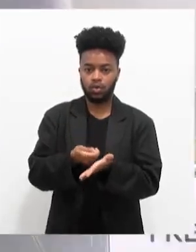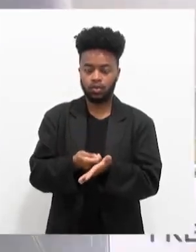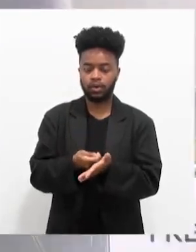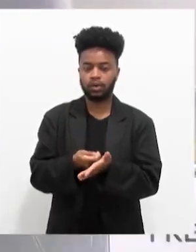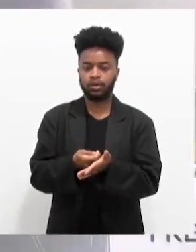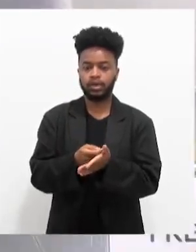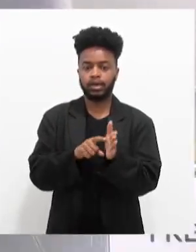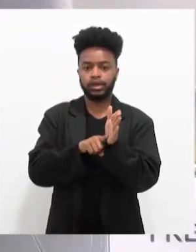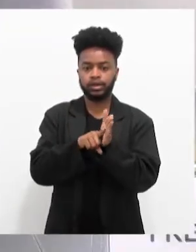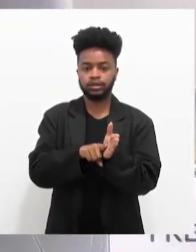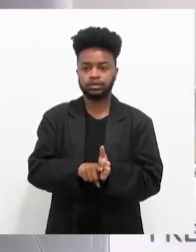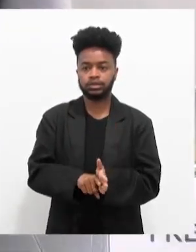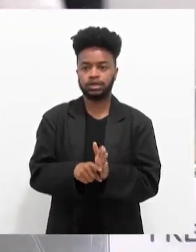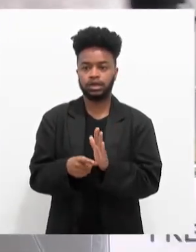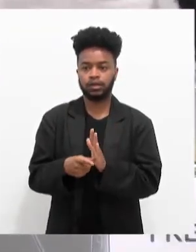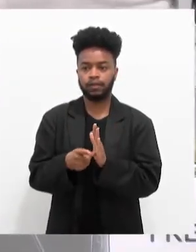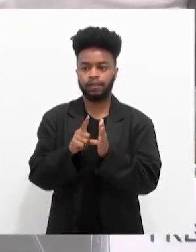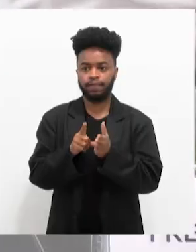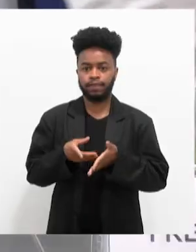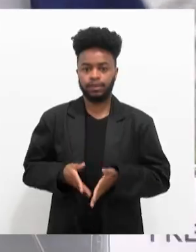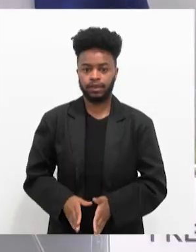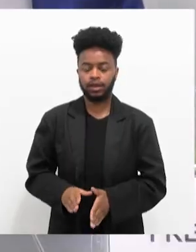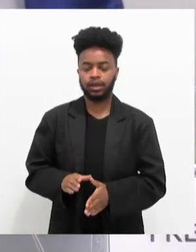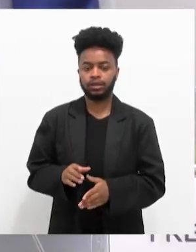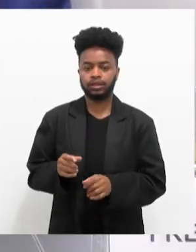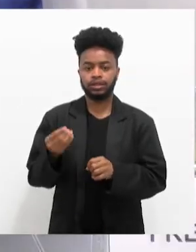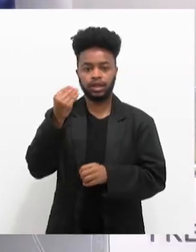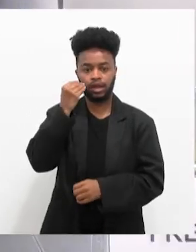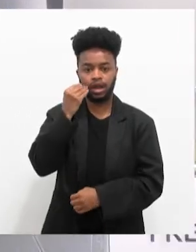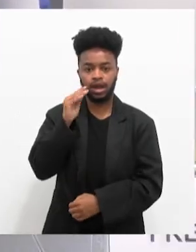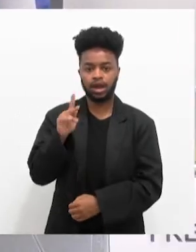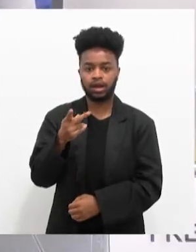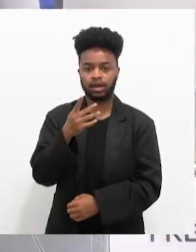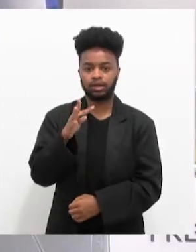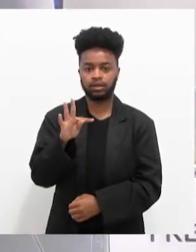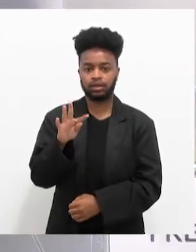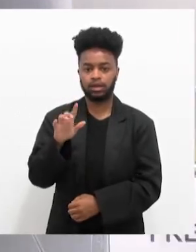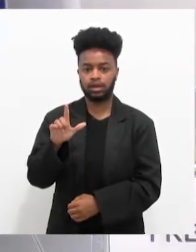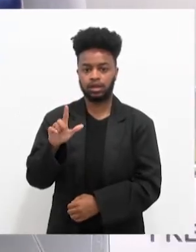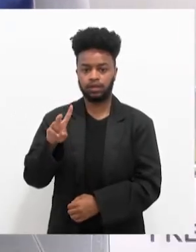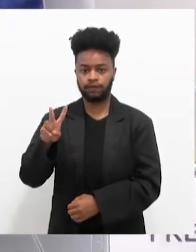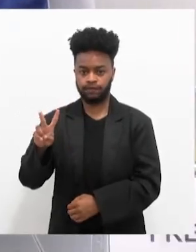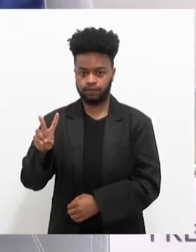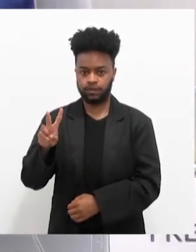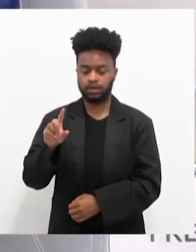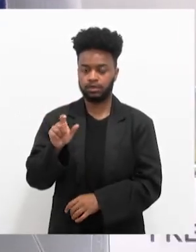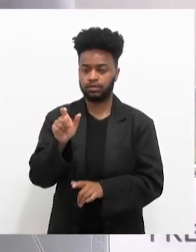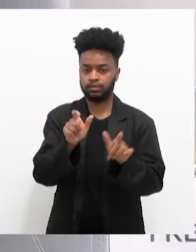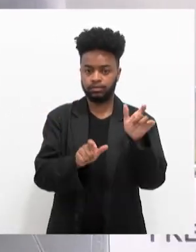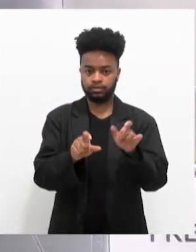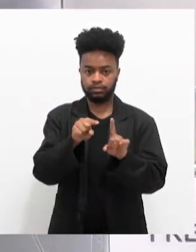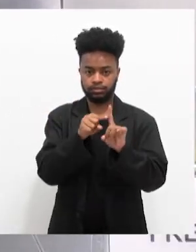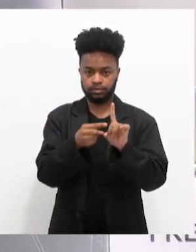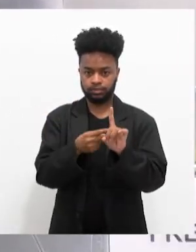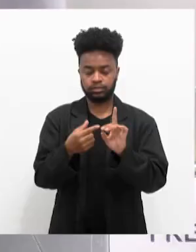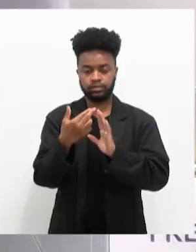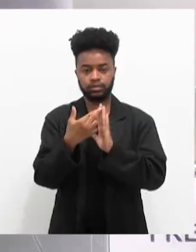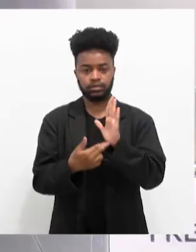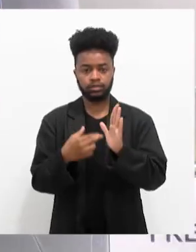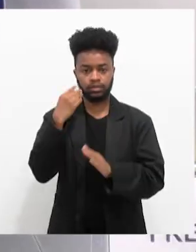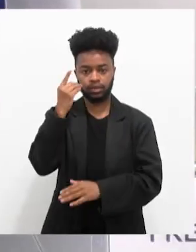pré-natal o teste HTLV para as gestantes. Relatora, deputada Célia Jordão.